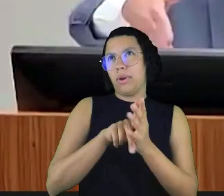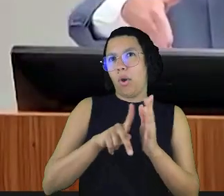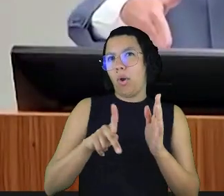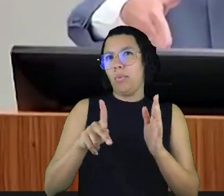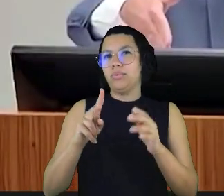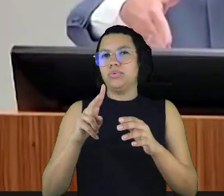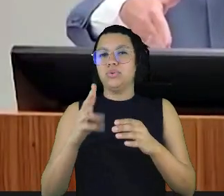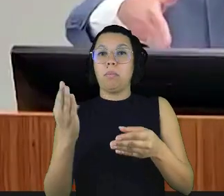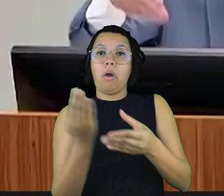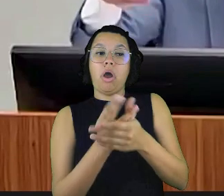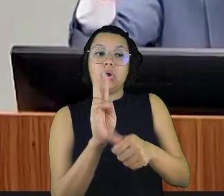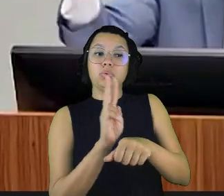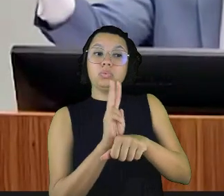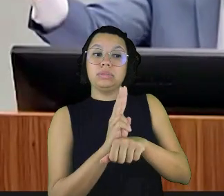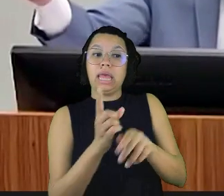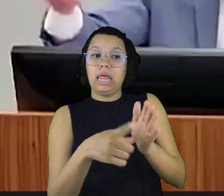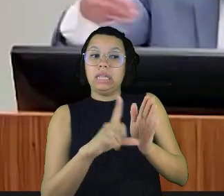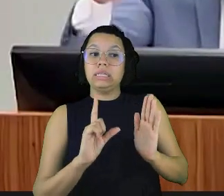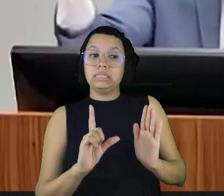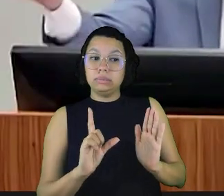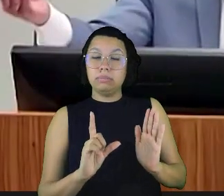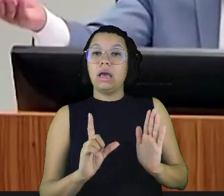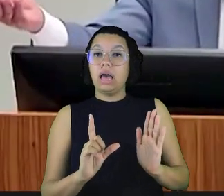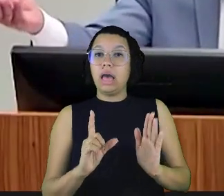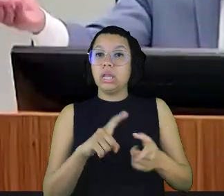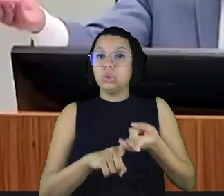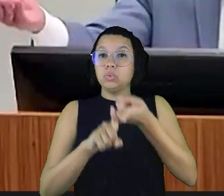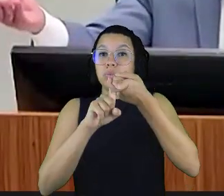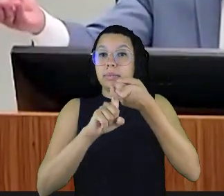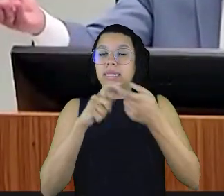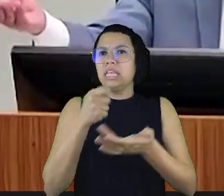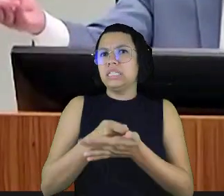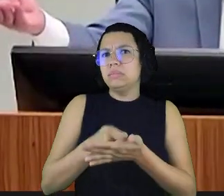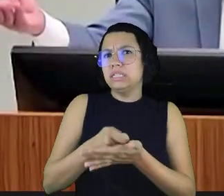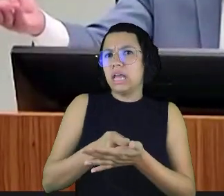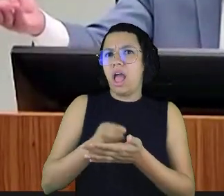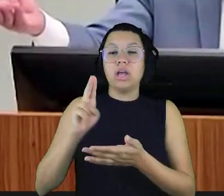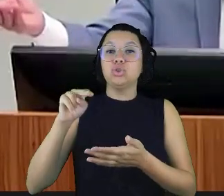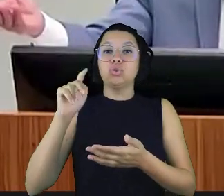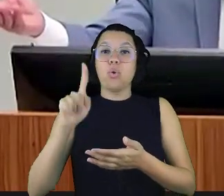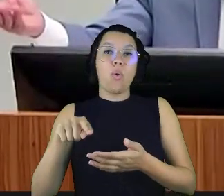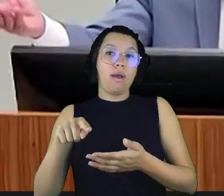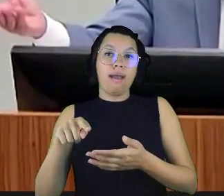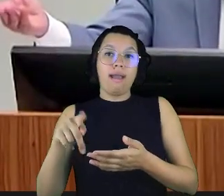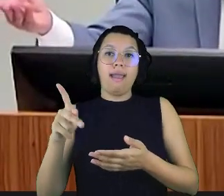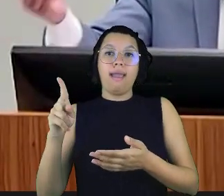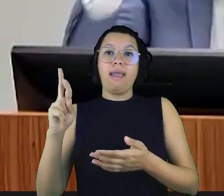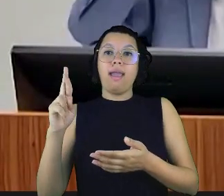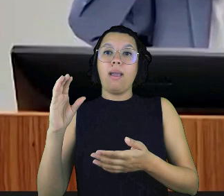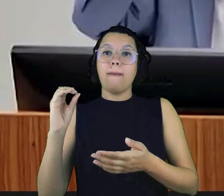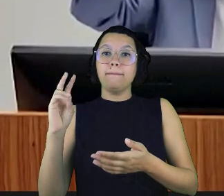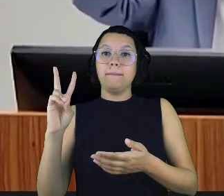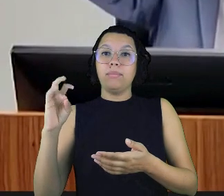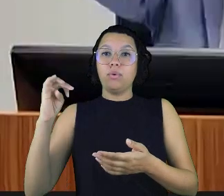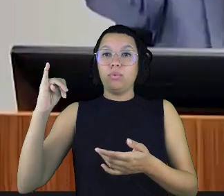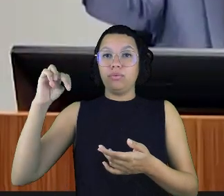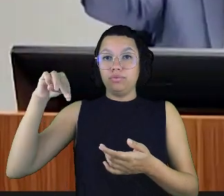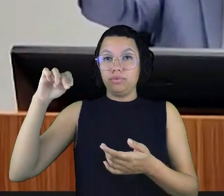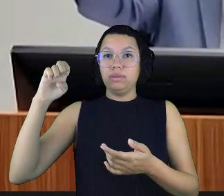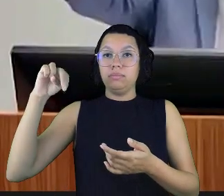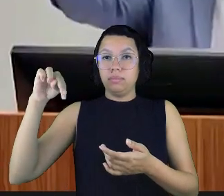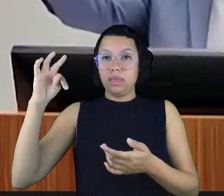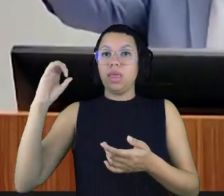é um provimento cautelar. Suspender a exigibilidade nunca é provimento antecipatório, né? A não ser que a gente entenda que